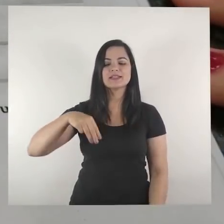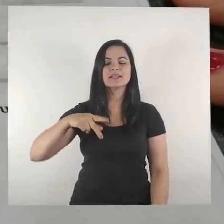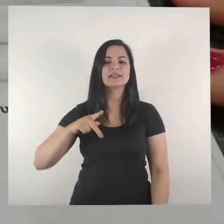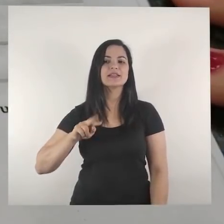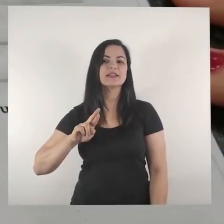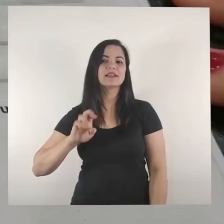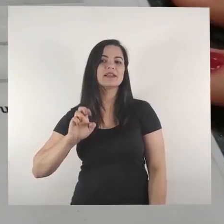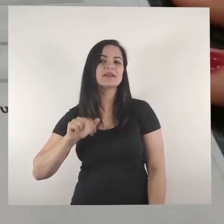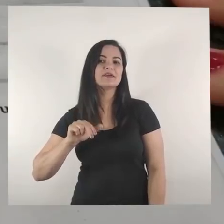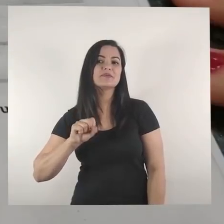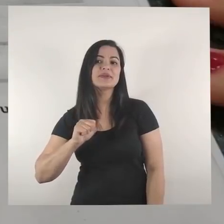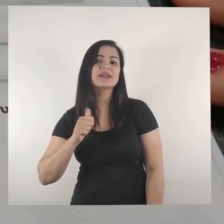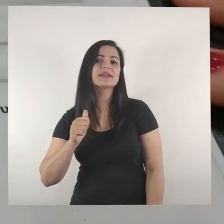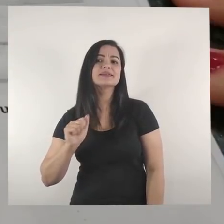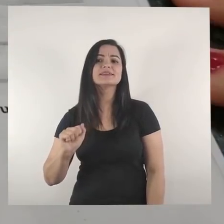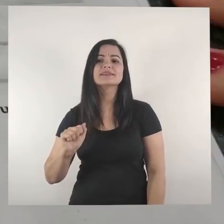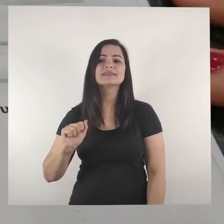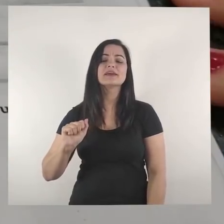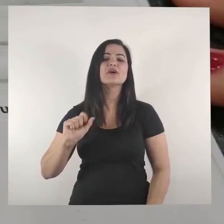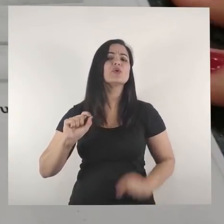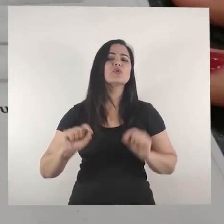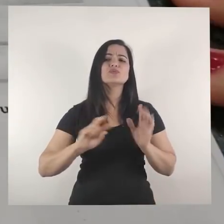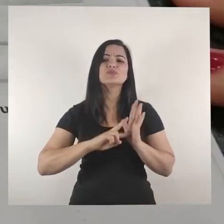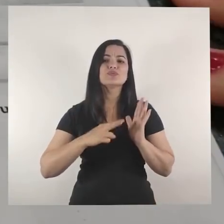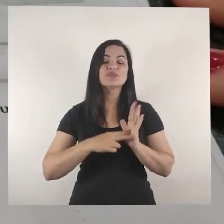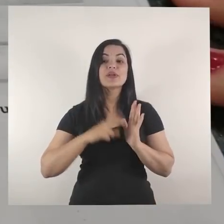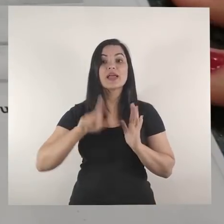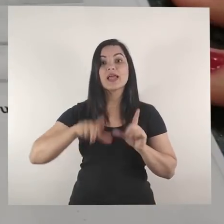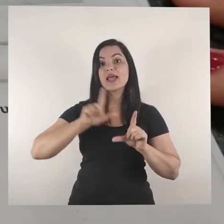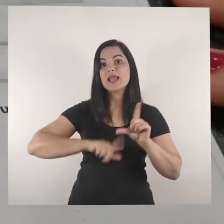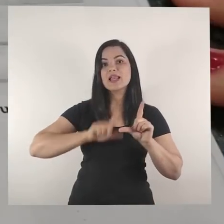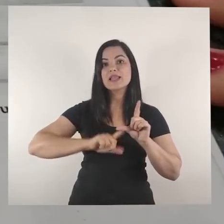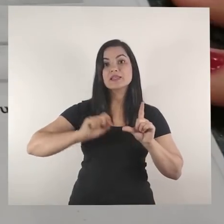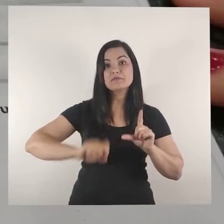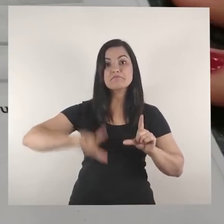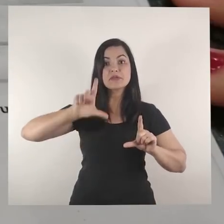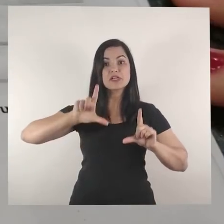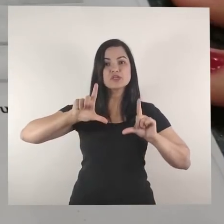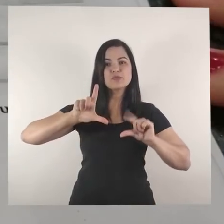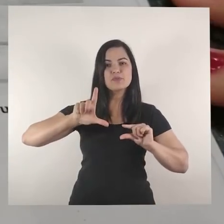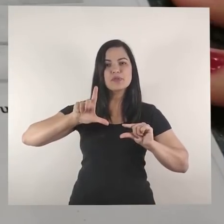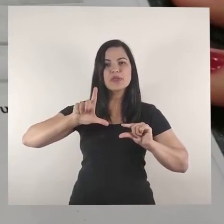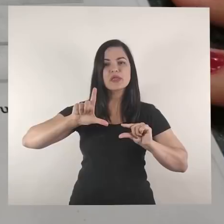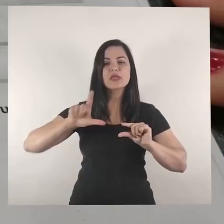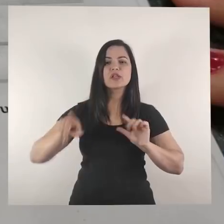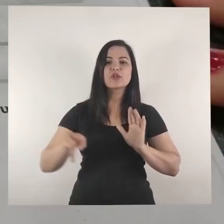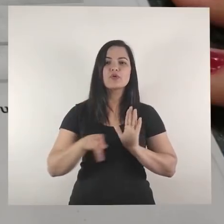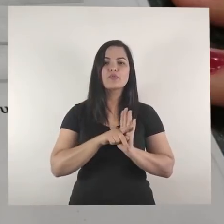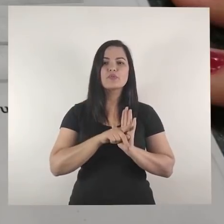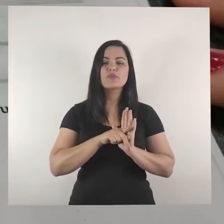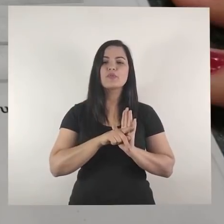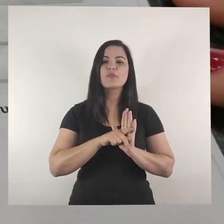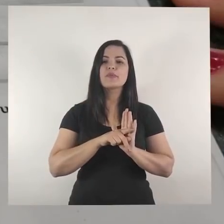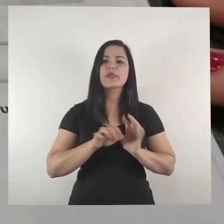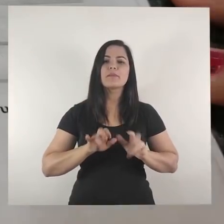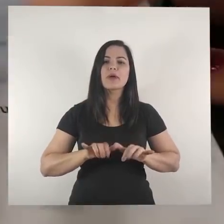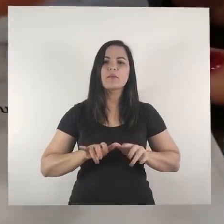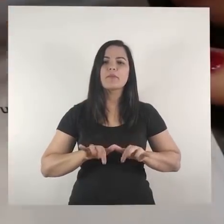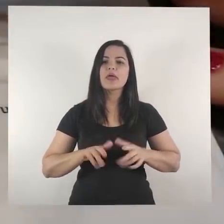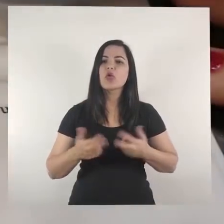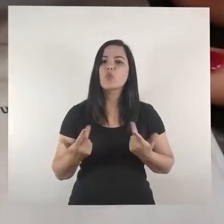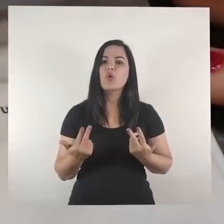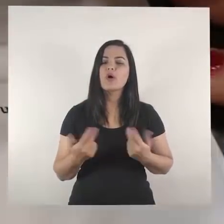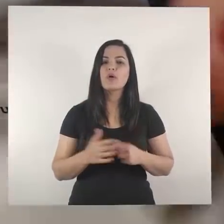imprensa? São letras maiúsculas e minúsculas de forma. Na escola, a gente usa letra bastão, porque